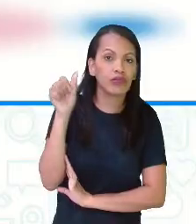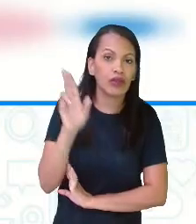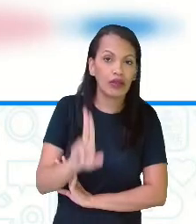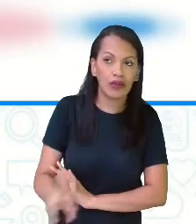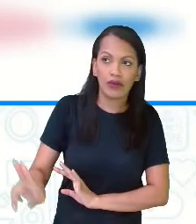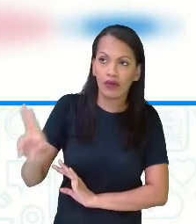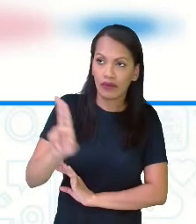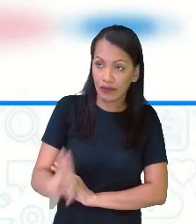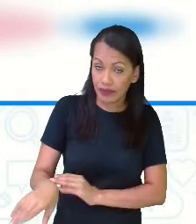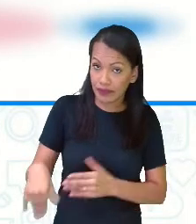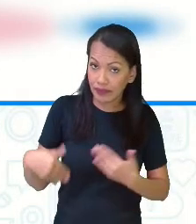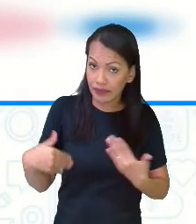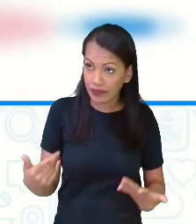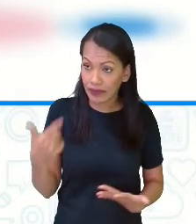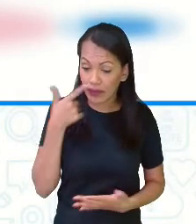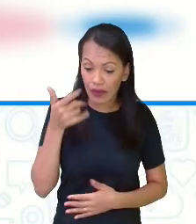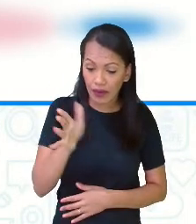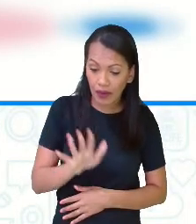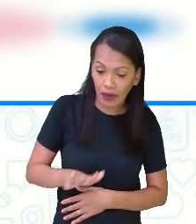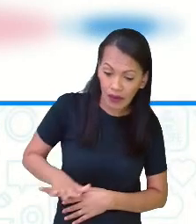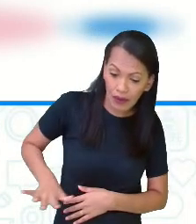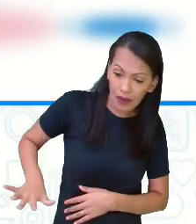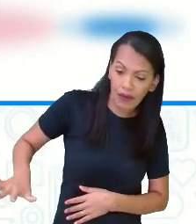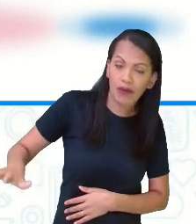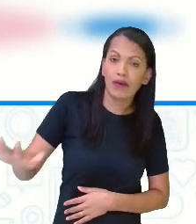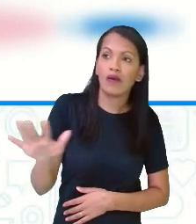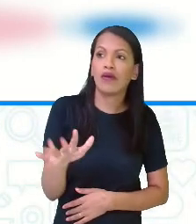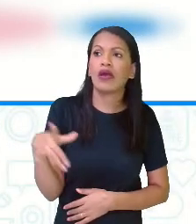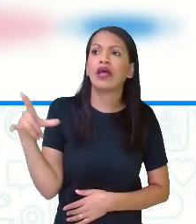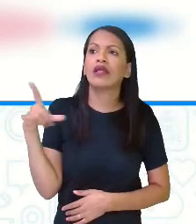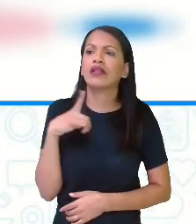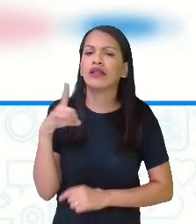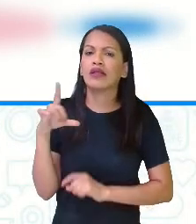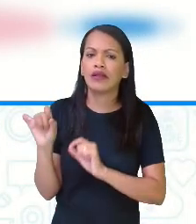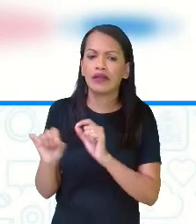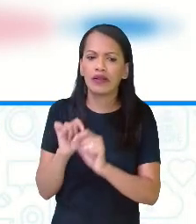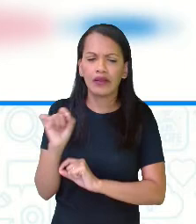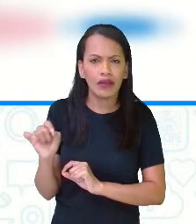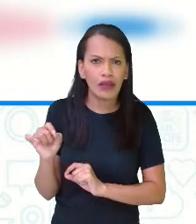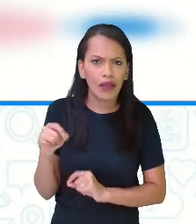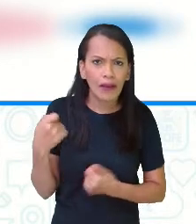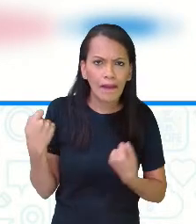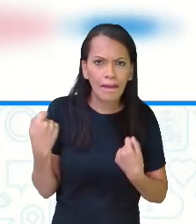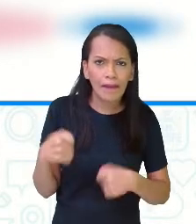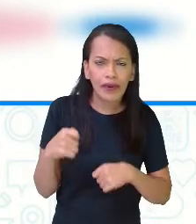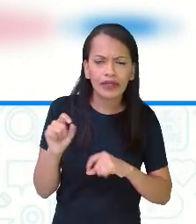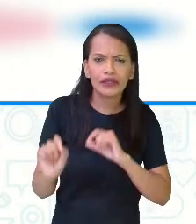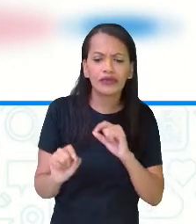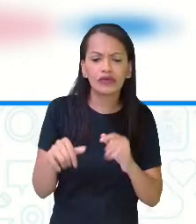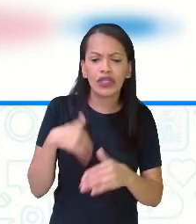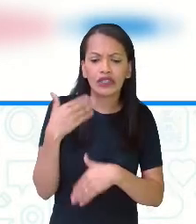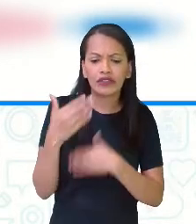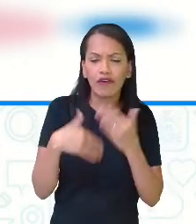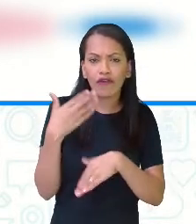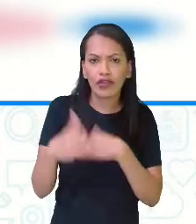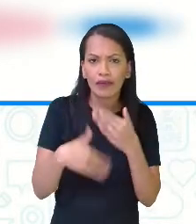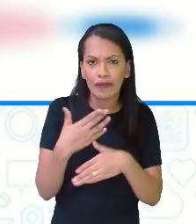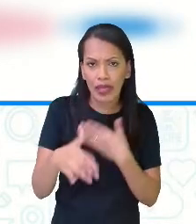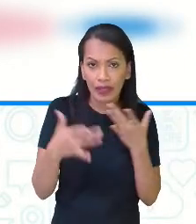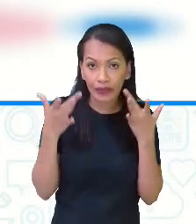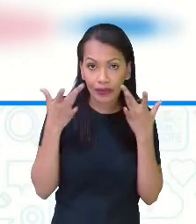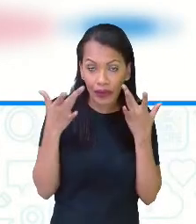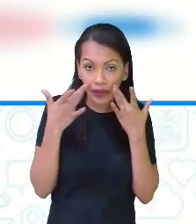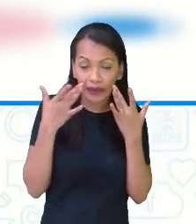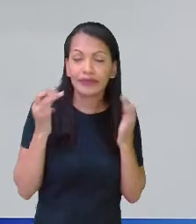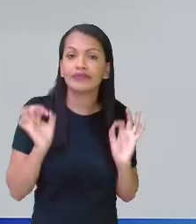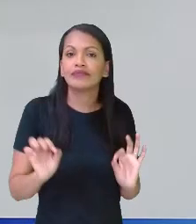ao ser definido, o espaço cênico deverá conter todos os itens necessários para o desenvolvimento do espetáculo em